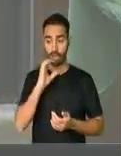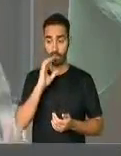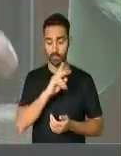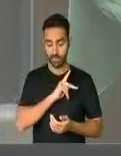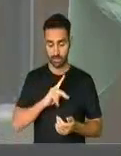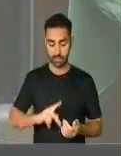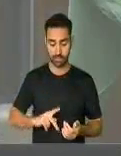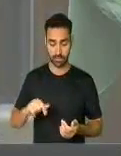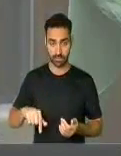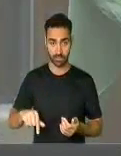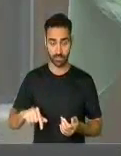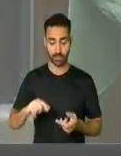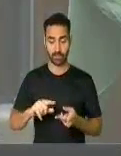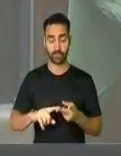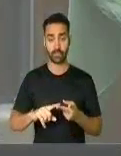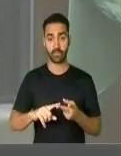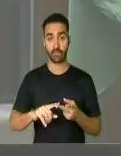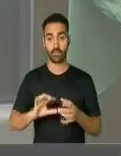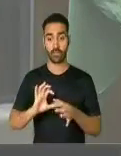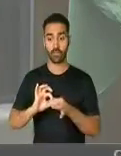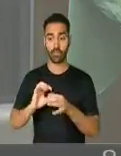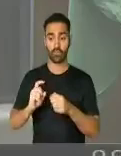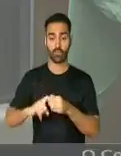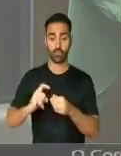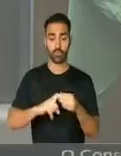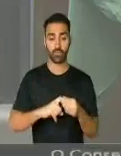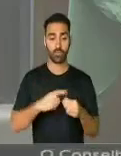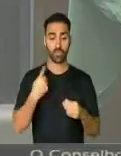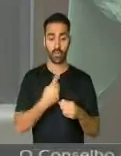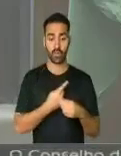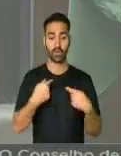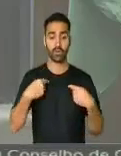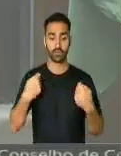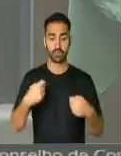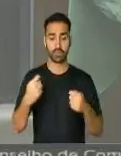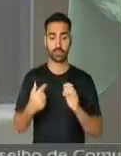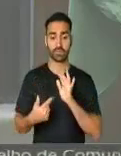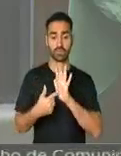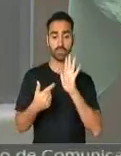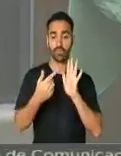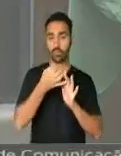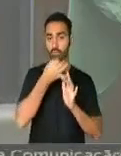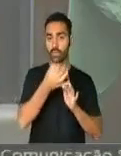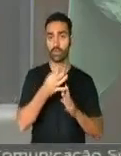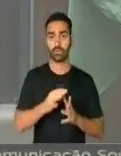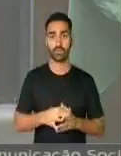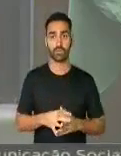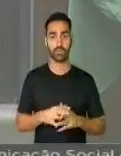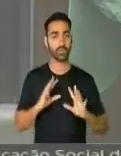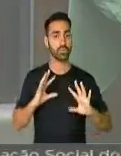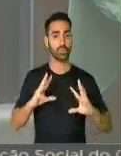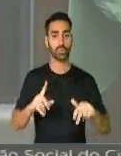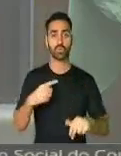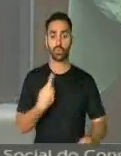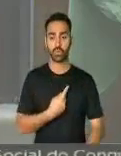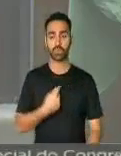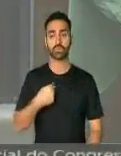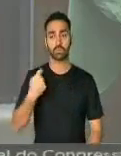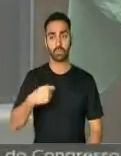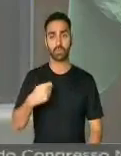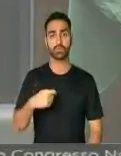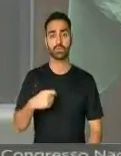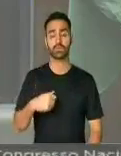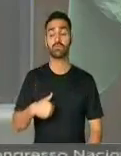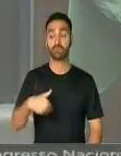da Câmara os aliados da base nós vamos ter que nos manifestar a respeito desse ponto todos nós vamos colocar o